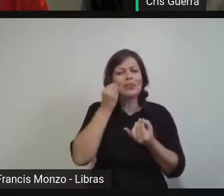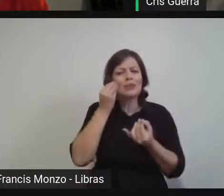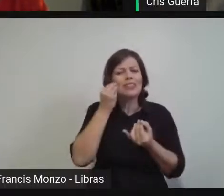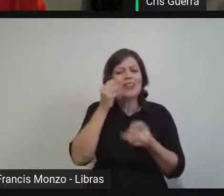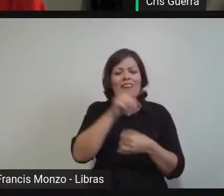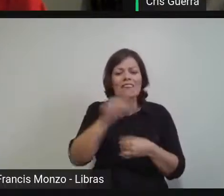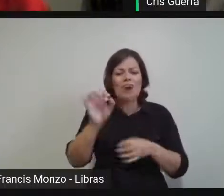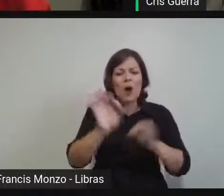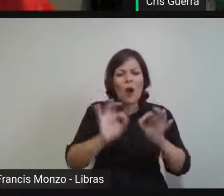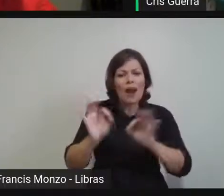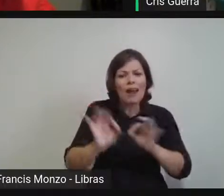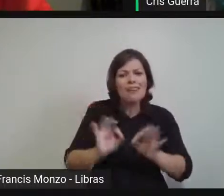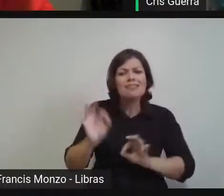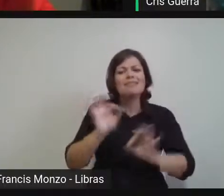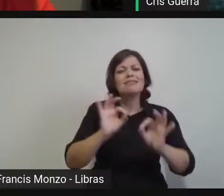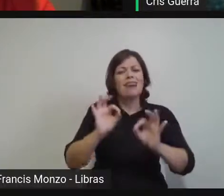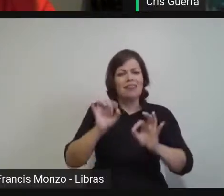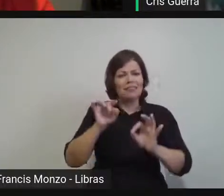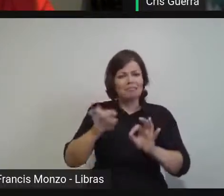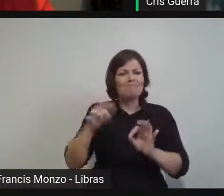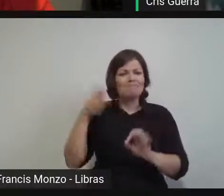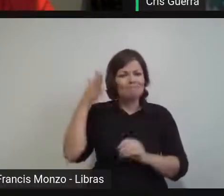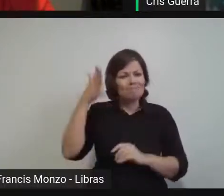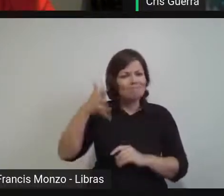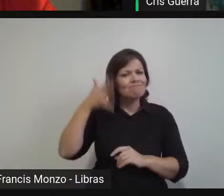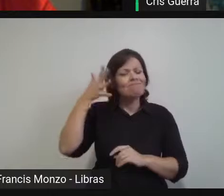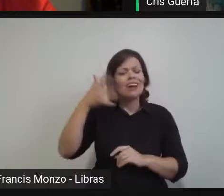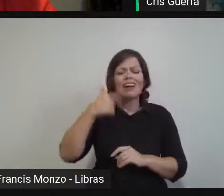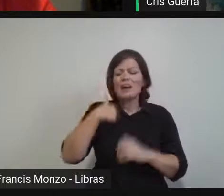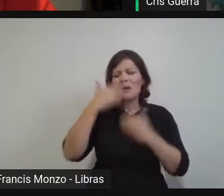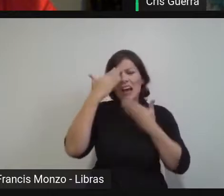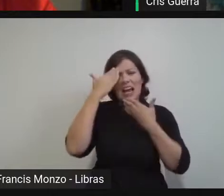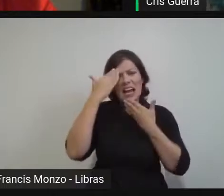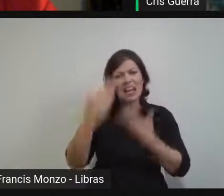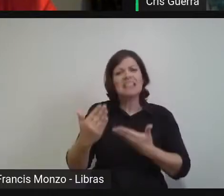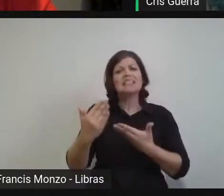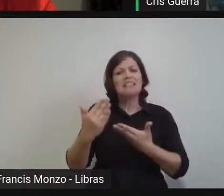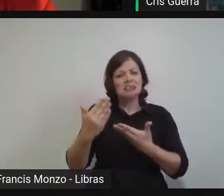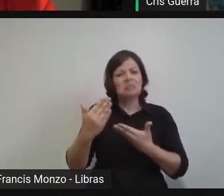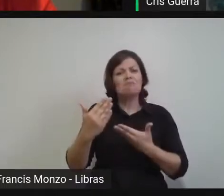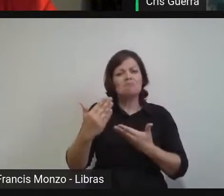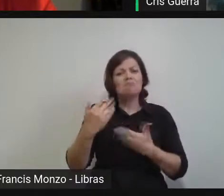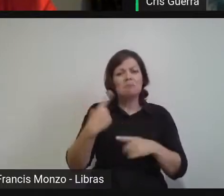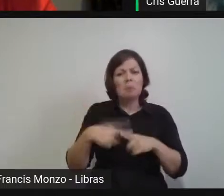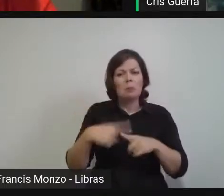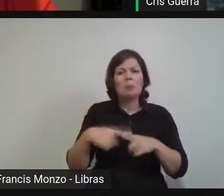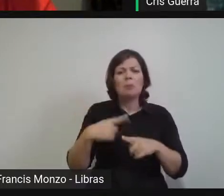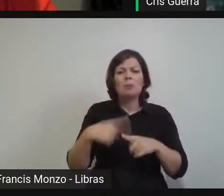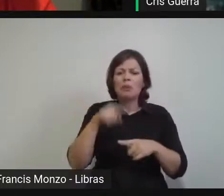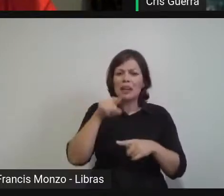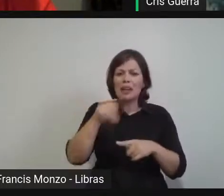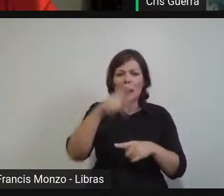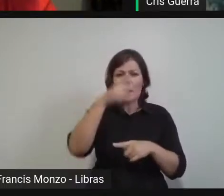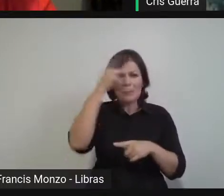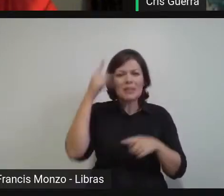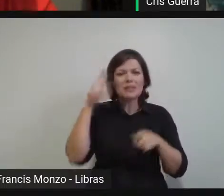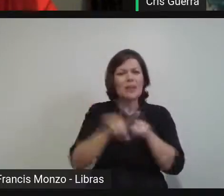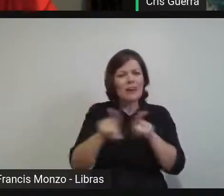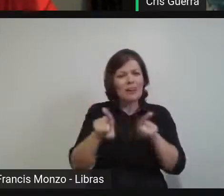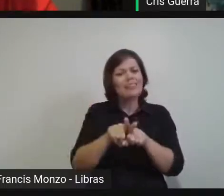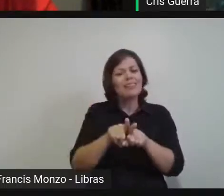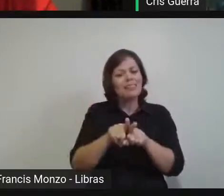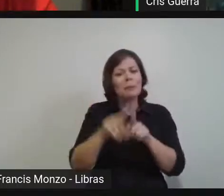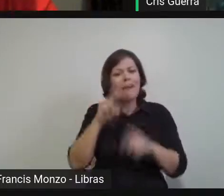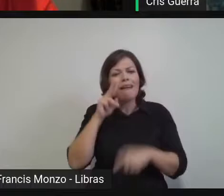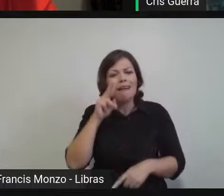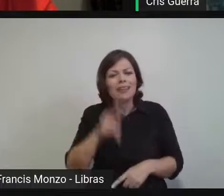evento, que fez esse evento acontecer. Agradeço demais pela oportunidade e por esse público tão atento, né? Interagindo,